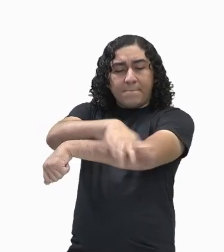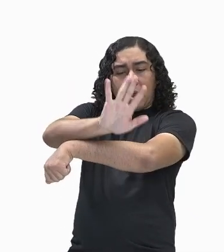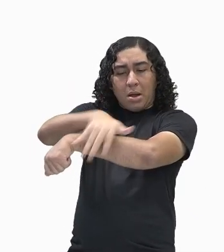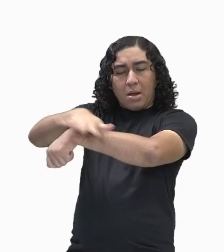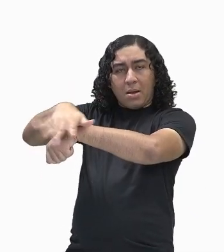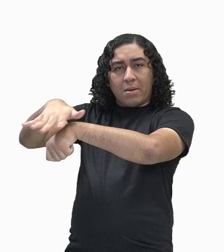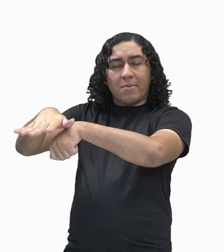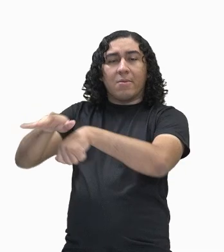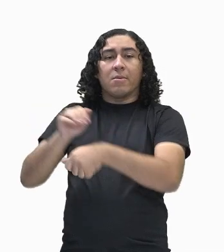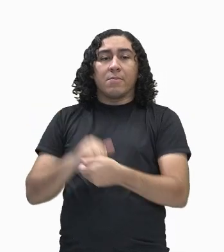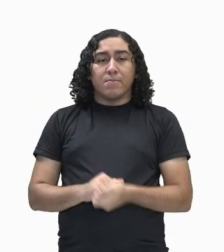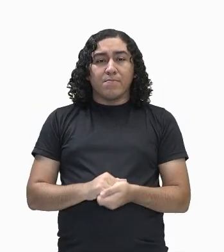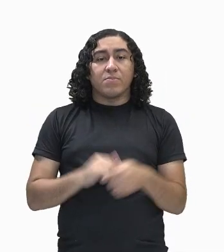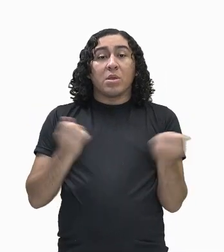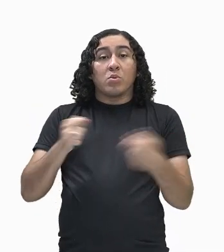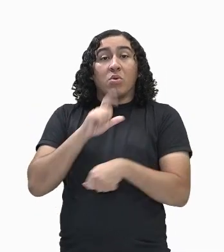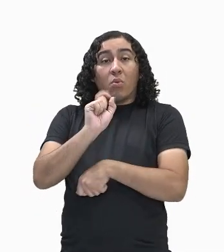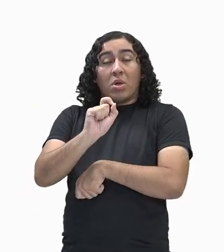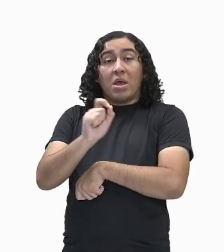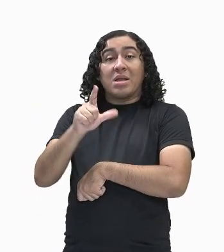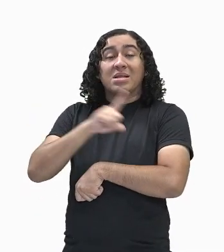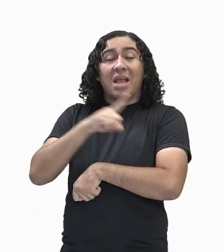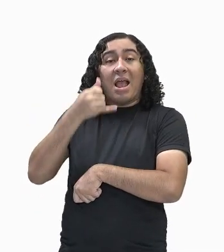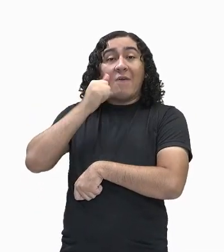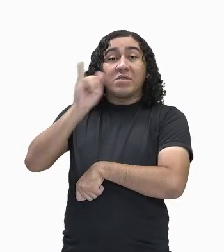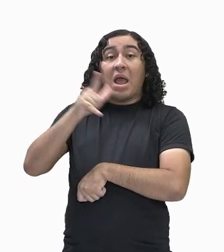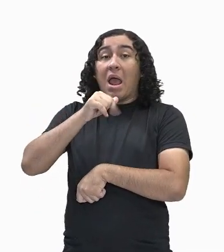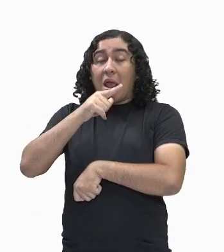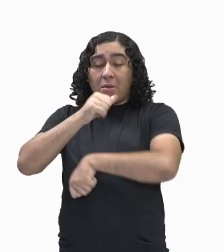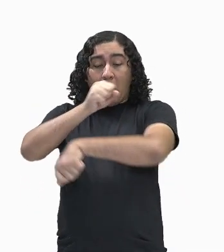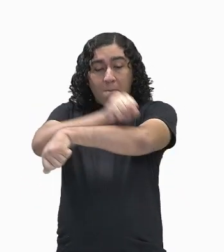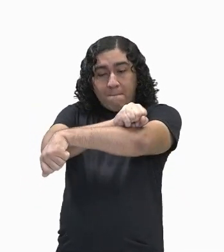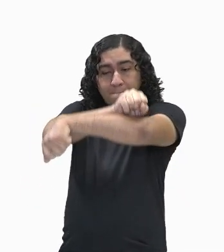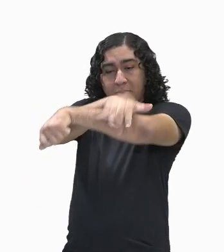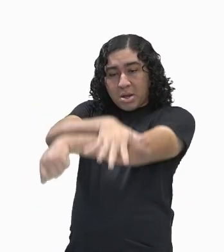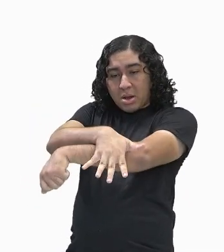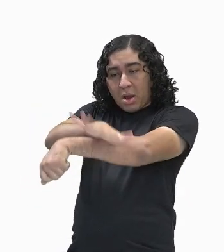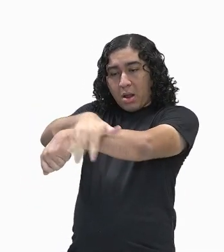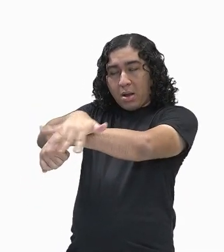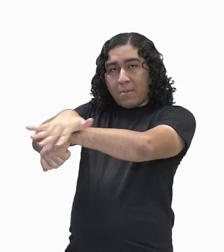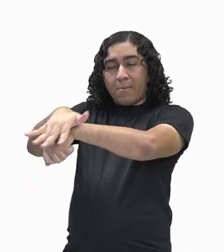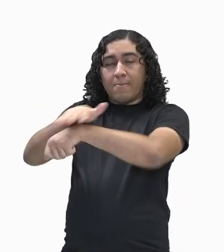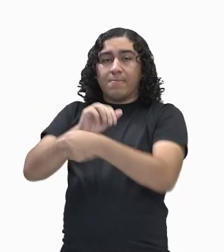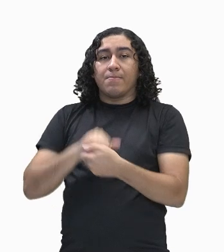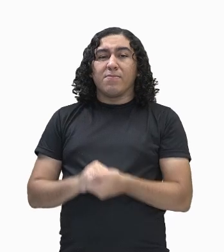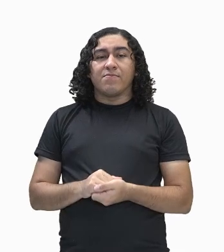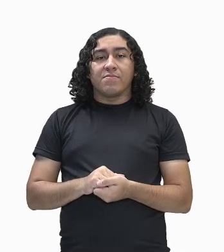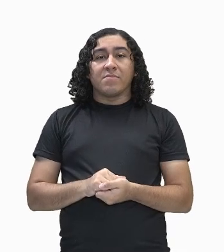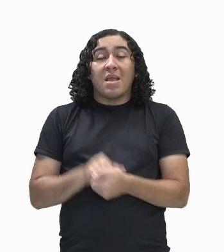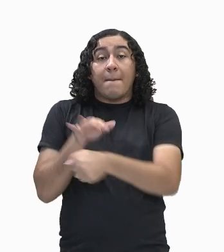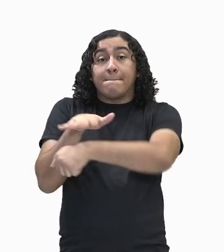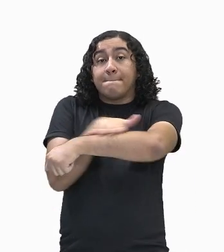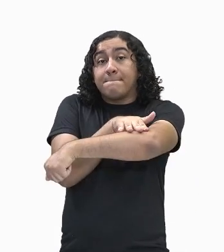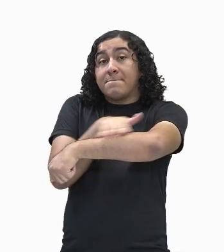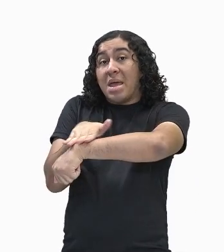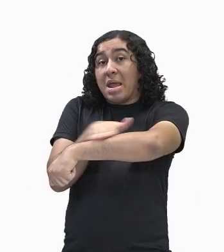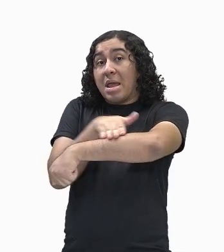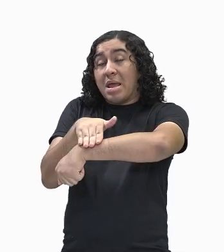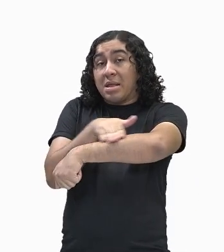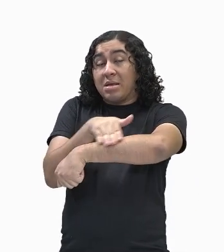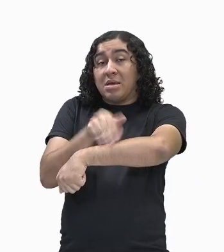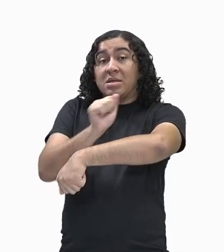propriedades isolantes e impermeabilizantes. O que isso quer dizer? Que na pele delas, abaixo da